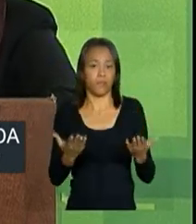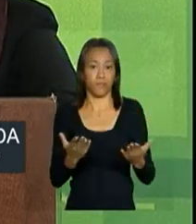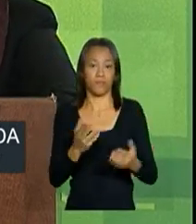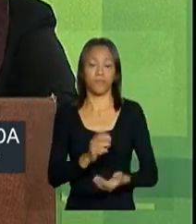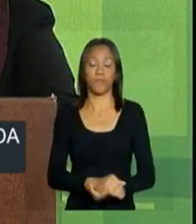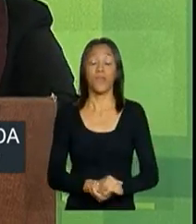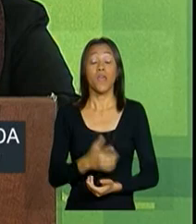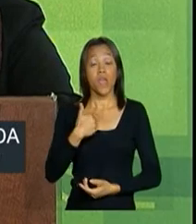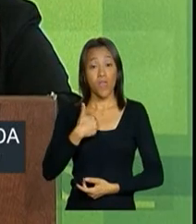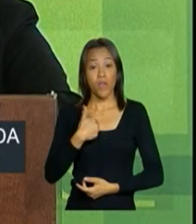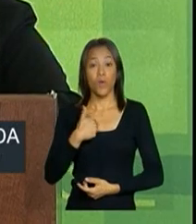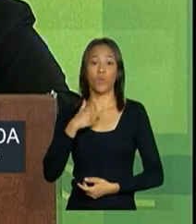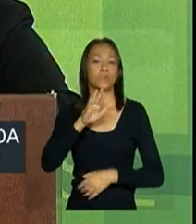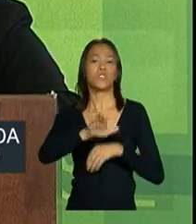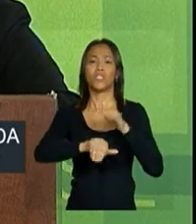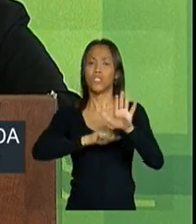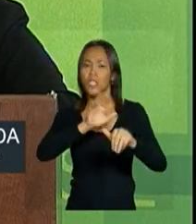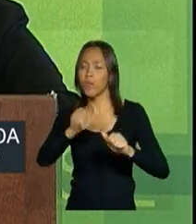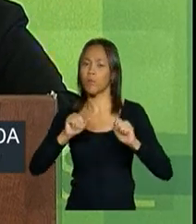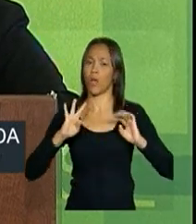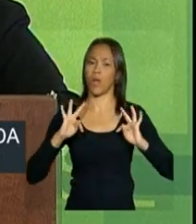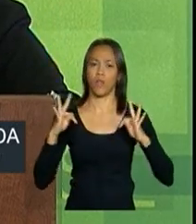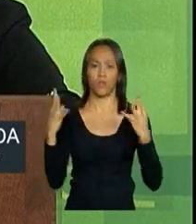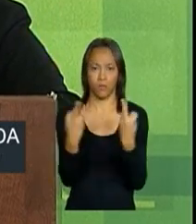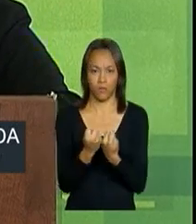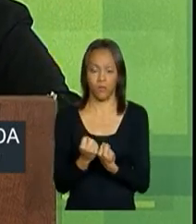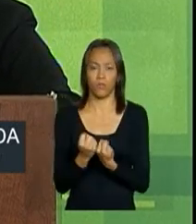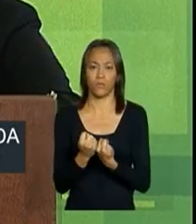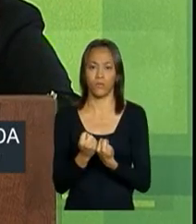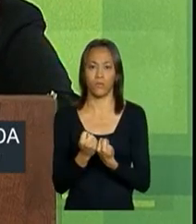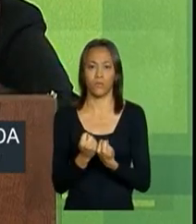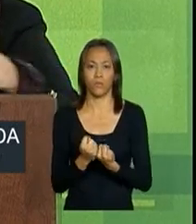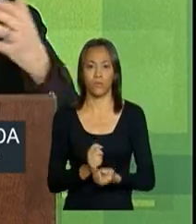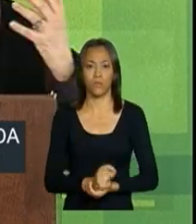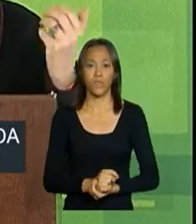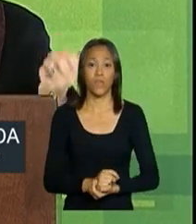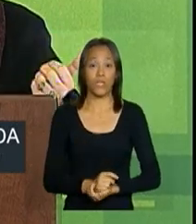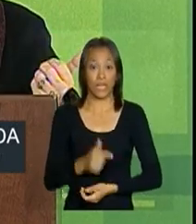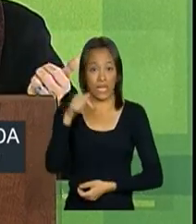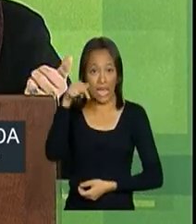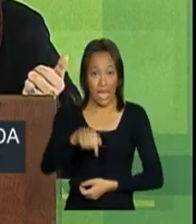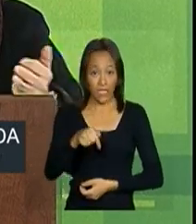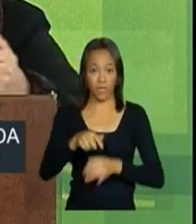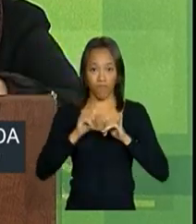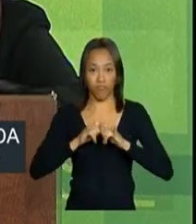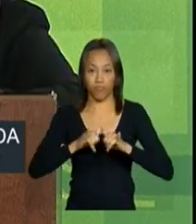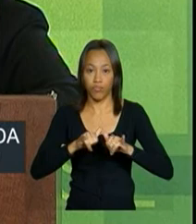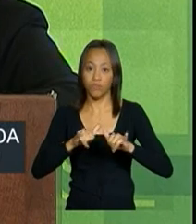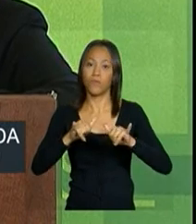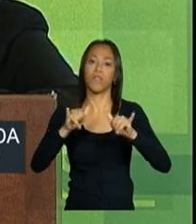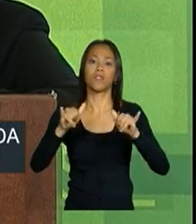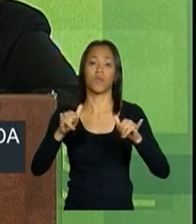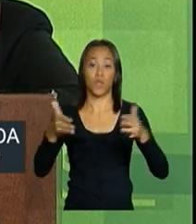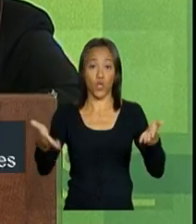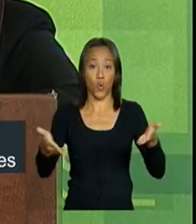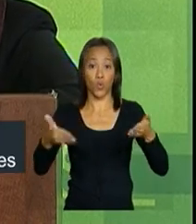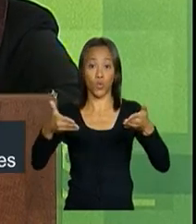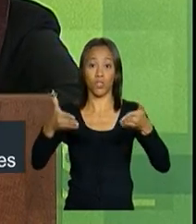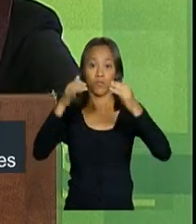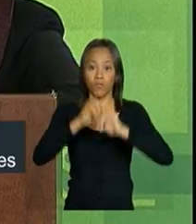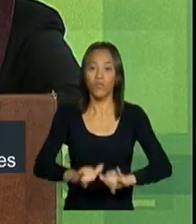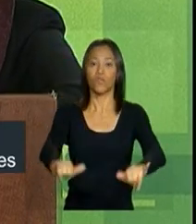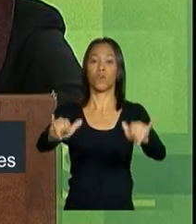conclamo a todos EA todas que esta campanha que nós lançamos